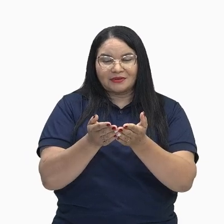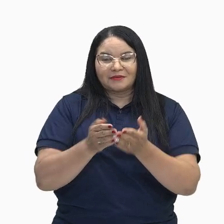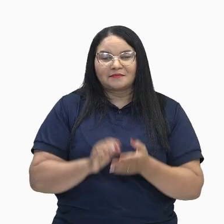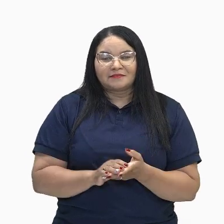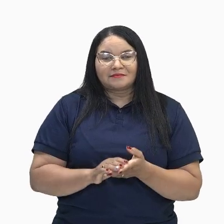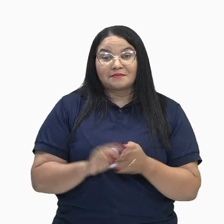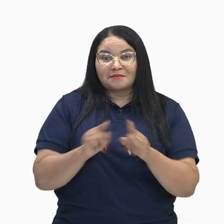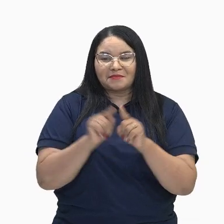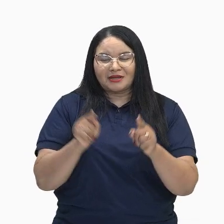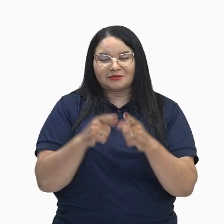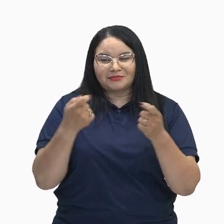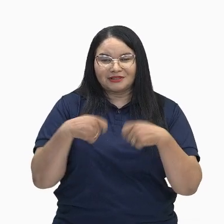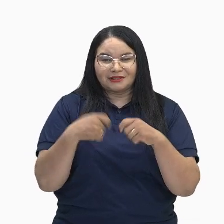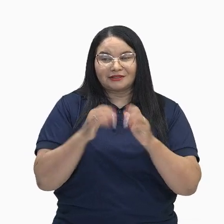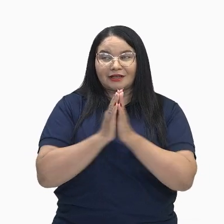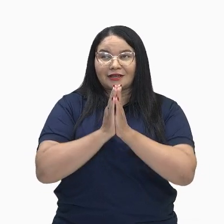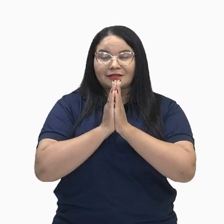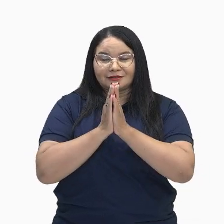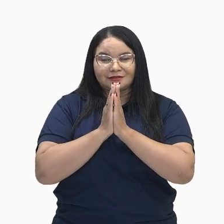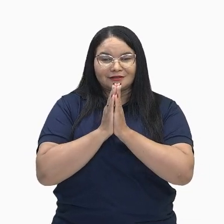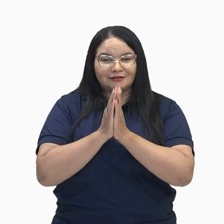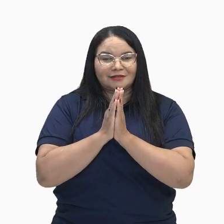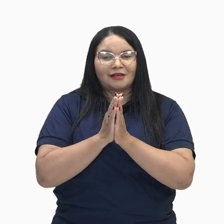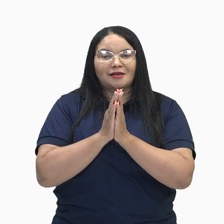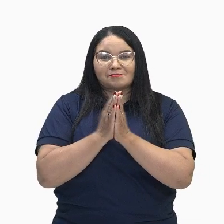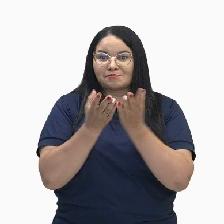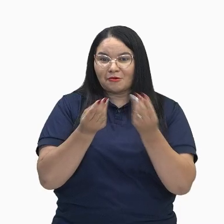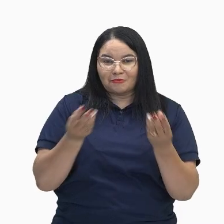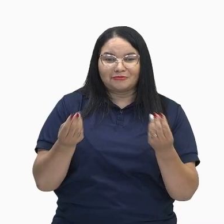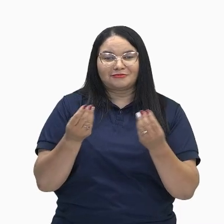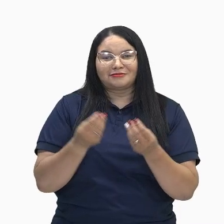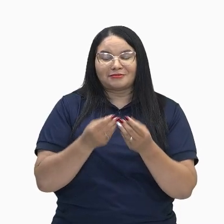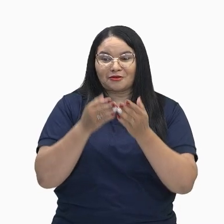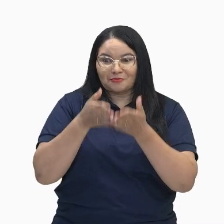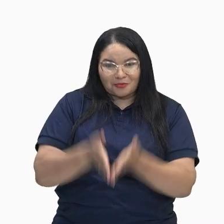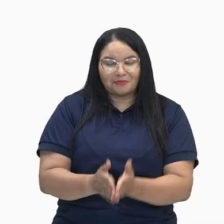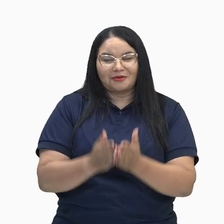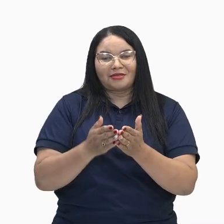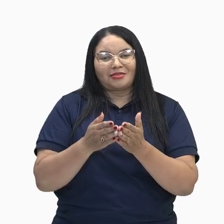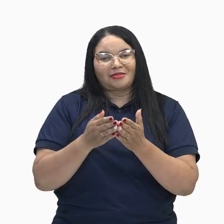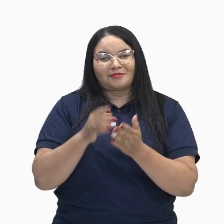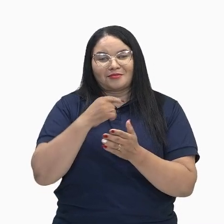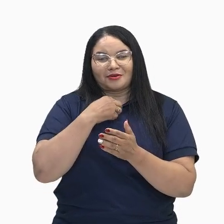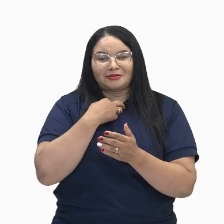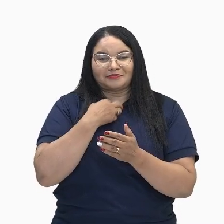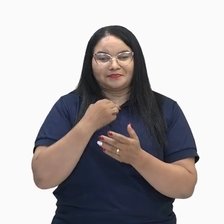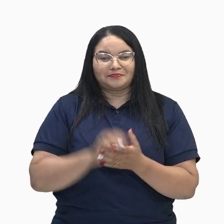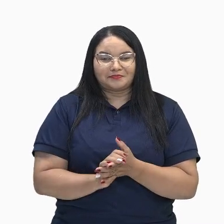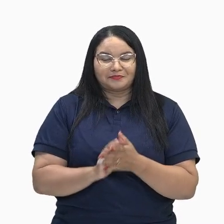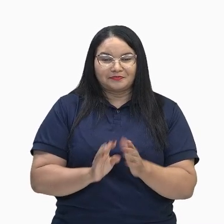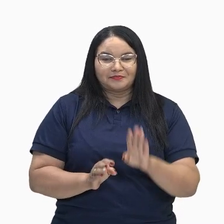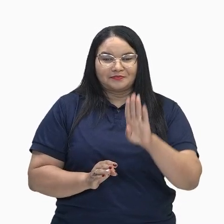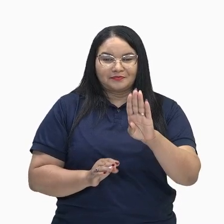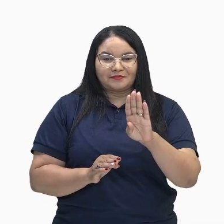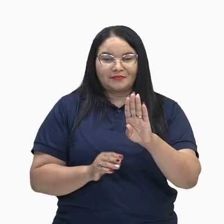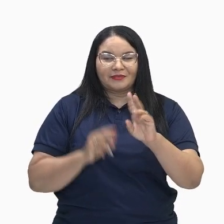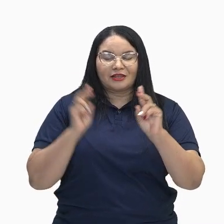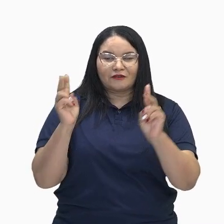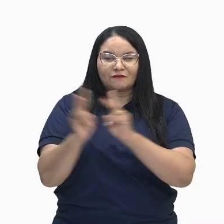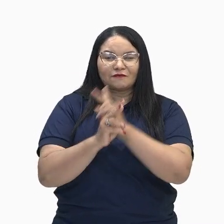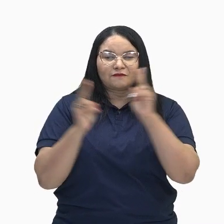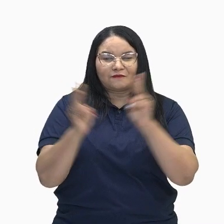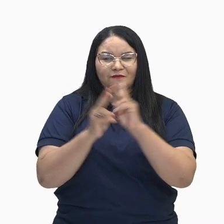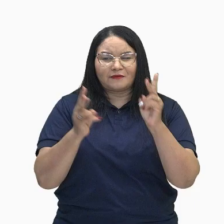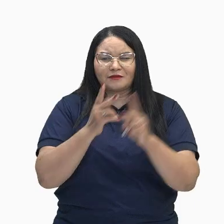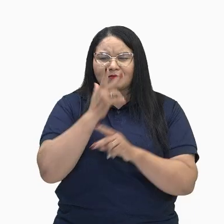precisa rezar bastante para não afundar. Então, há a presença da ironia. Letra B, o vento parecia cantar uma